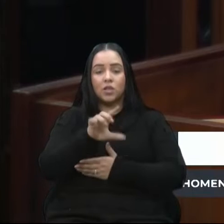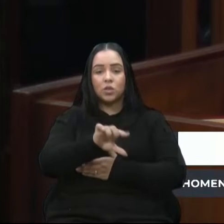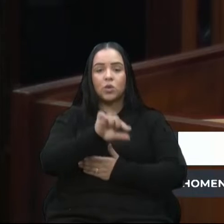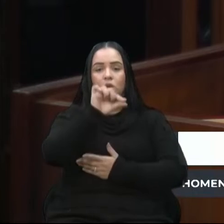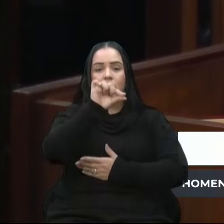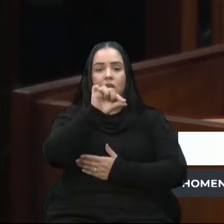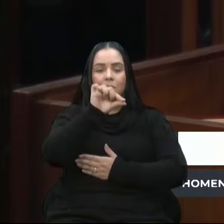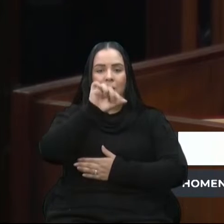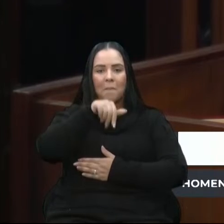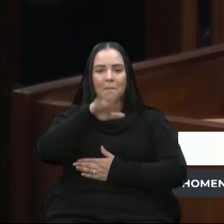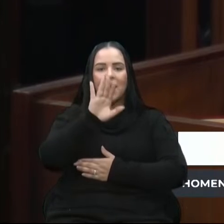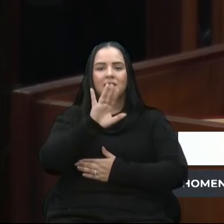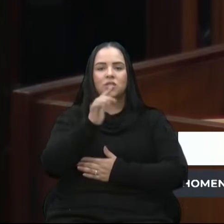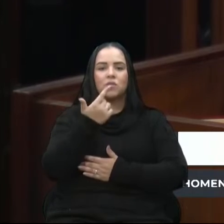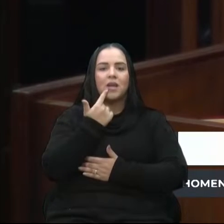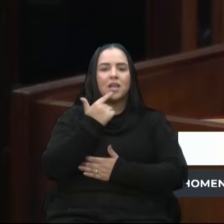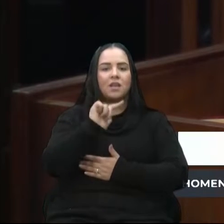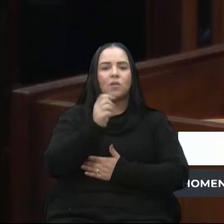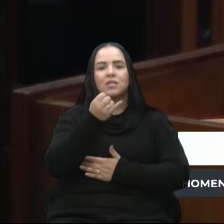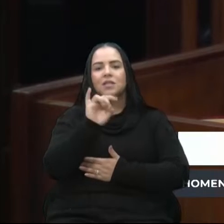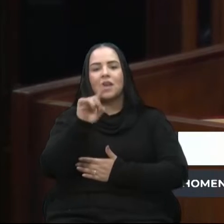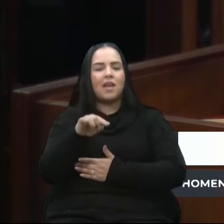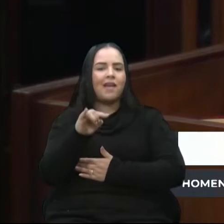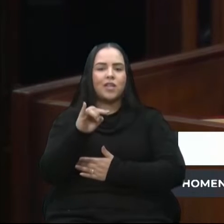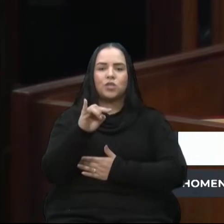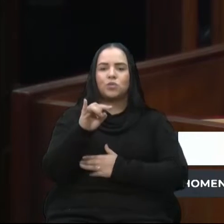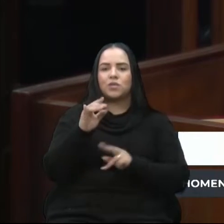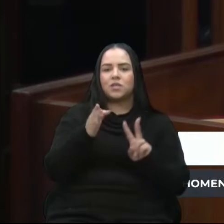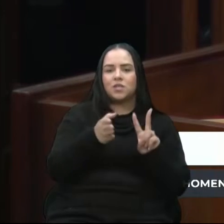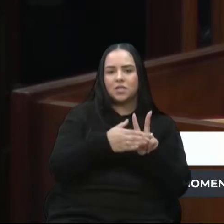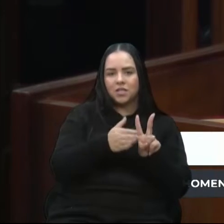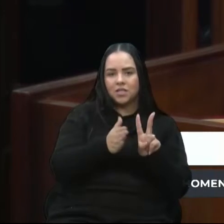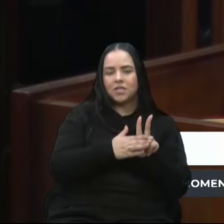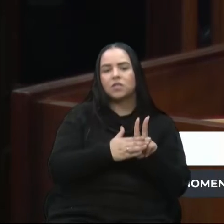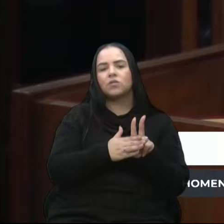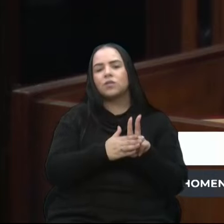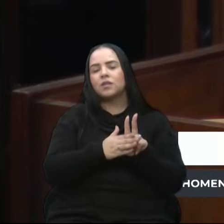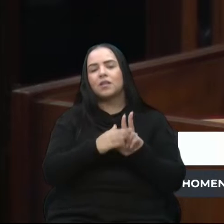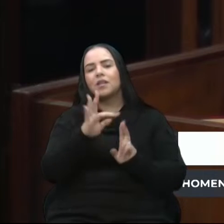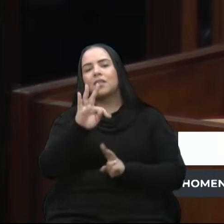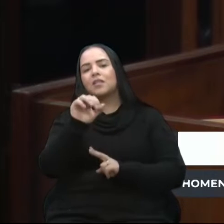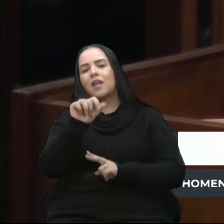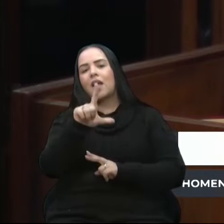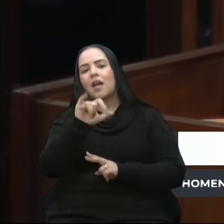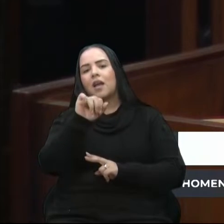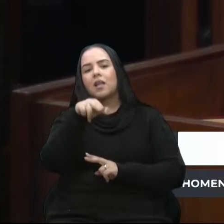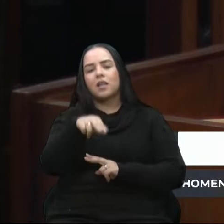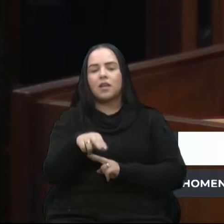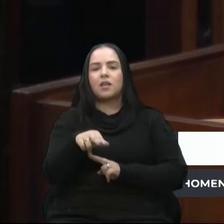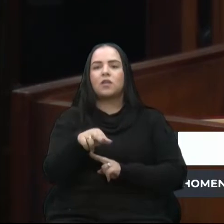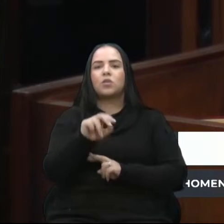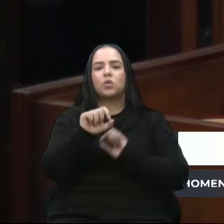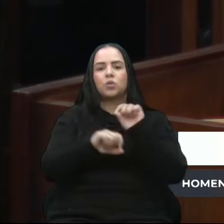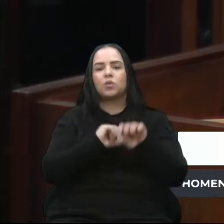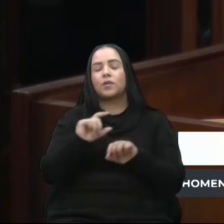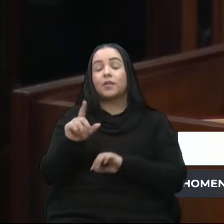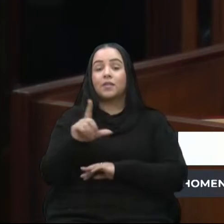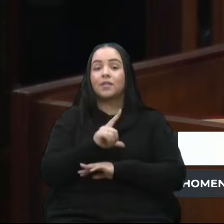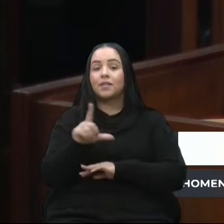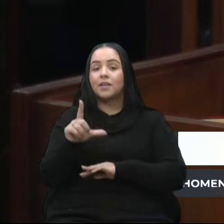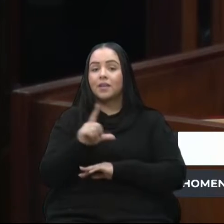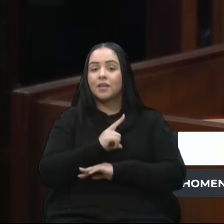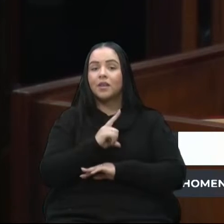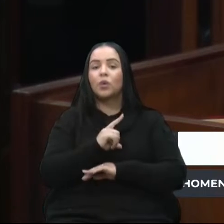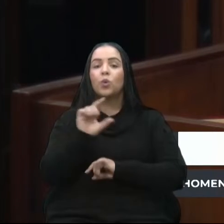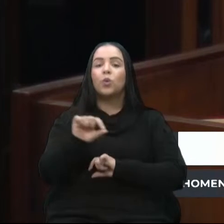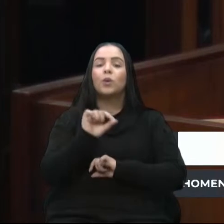adicional, seja indígena, italiano, qual língua adicional, os componentes curriculares, isto é, aquilo